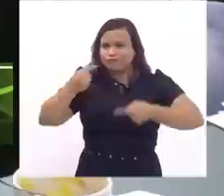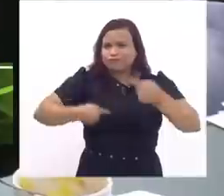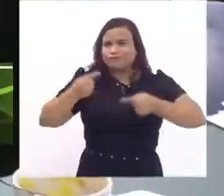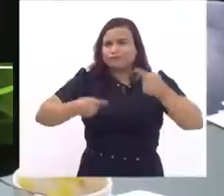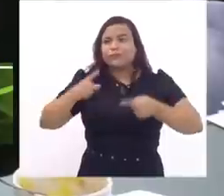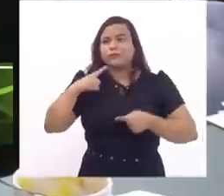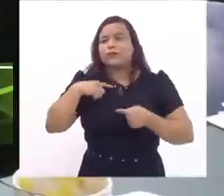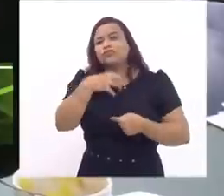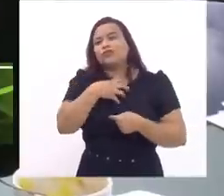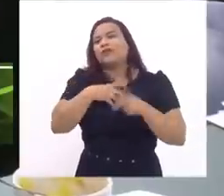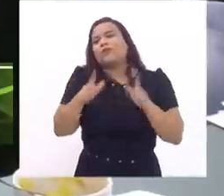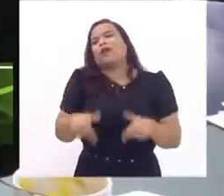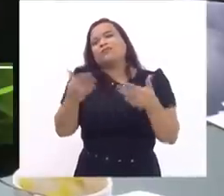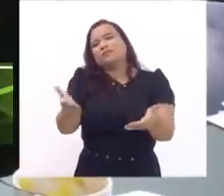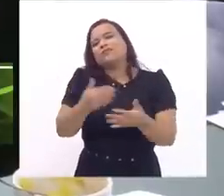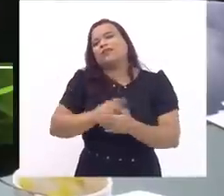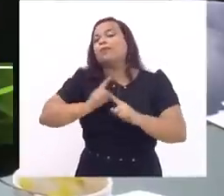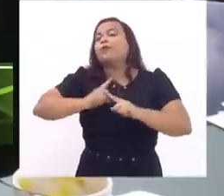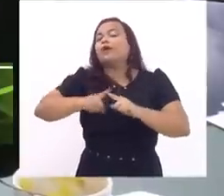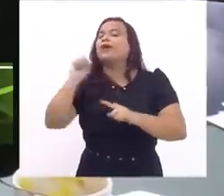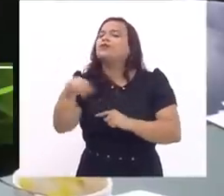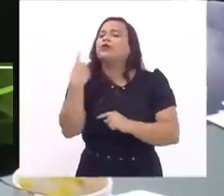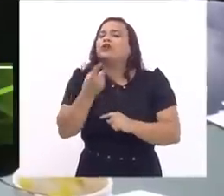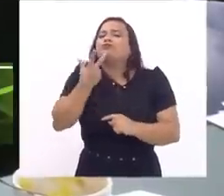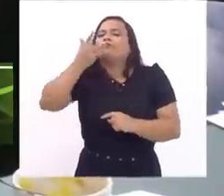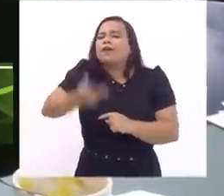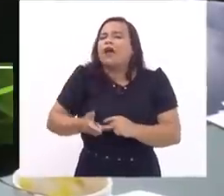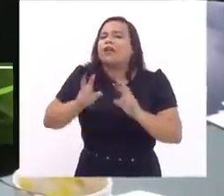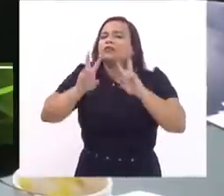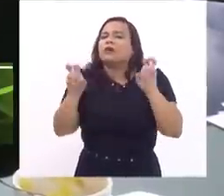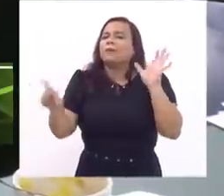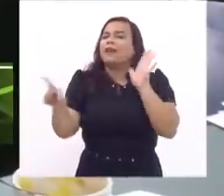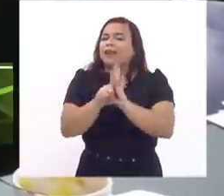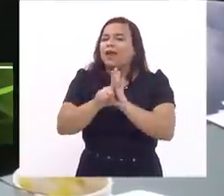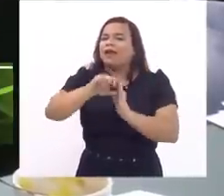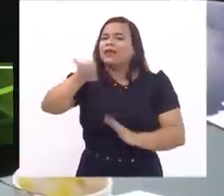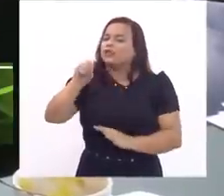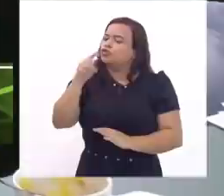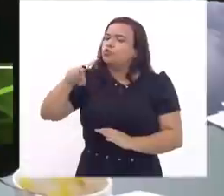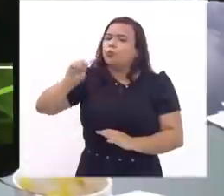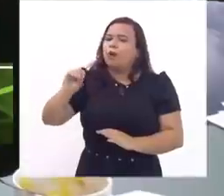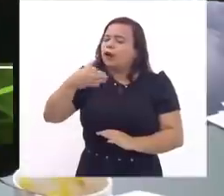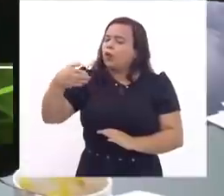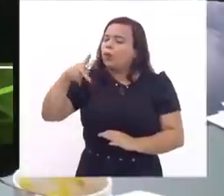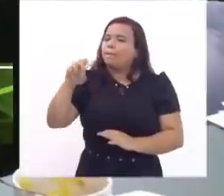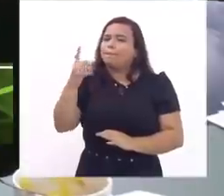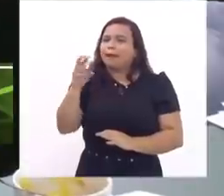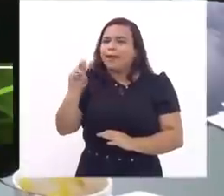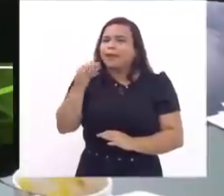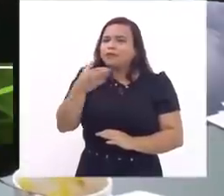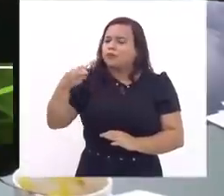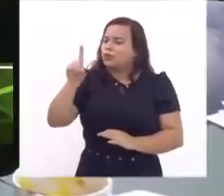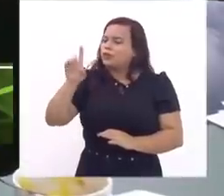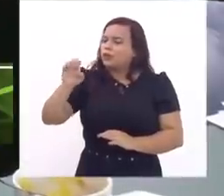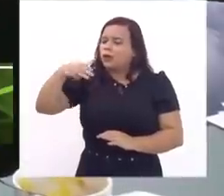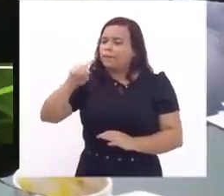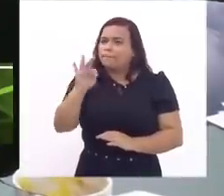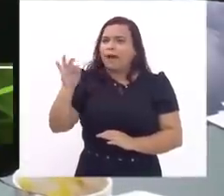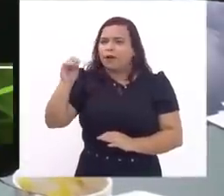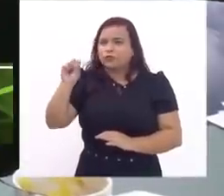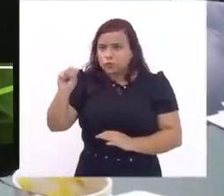da forma que está sendo feito. Afinal de contas, a gente está falando da Lei João Pedro de Matos, uma criança que foi